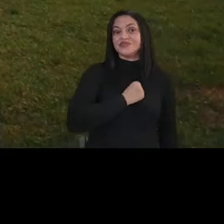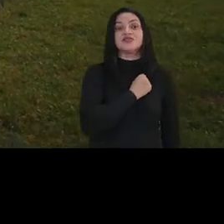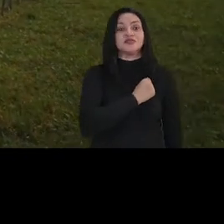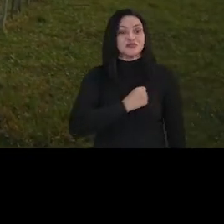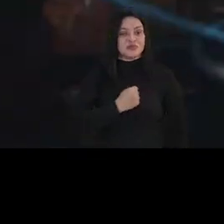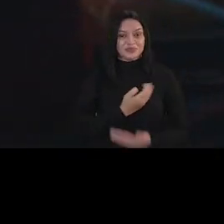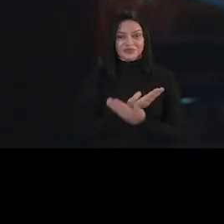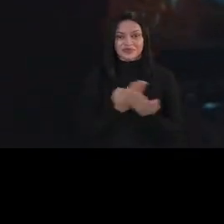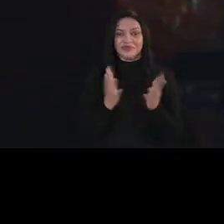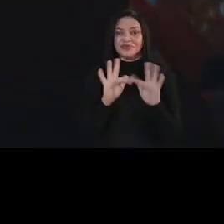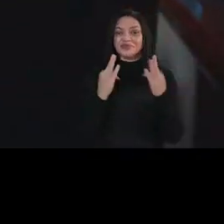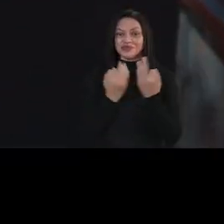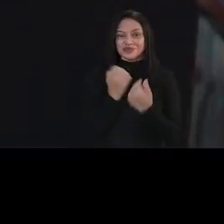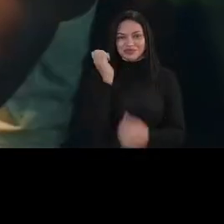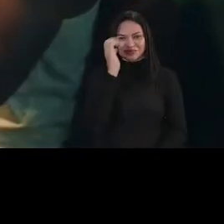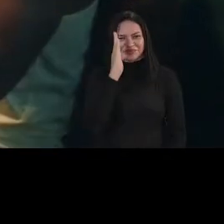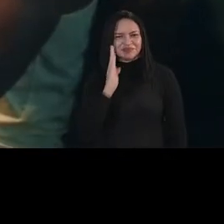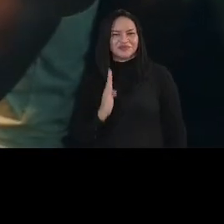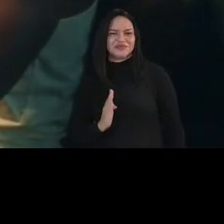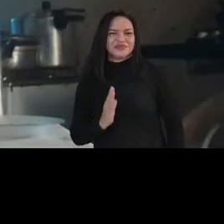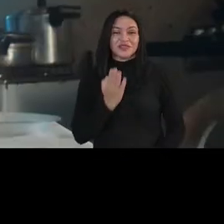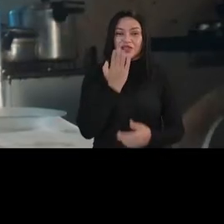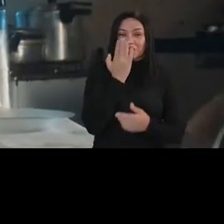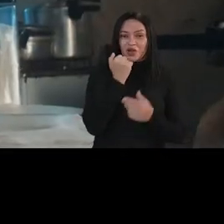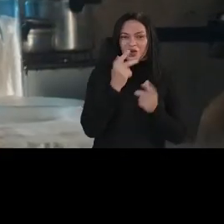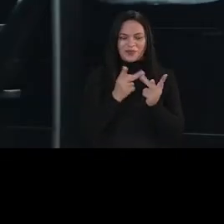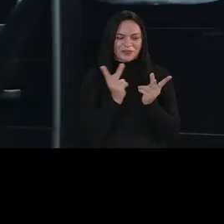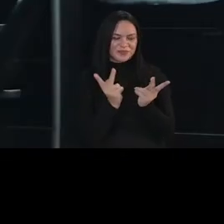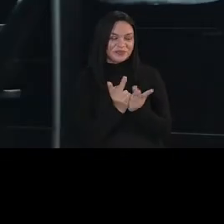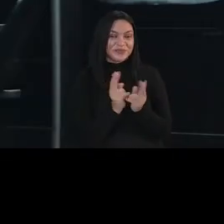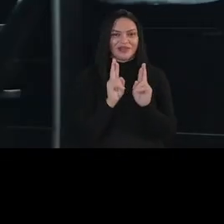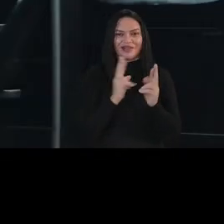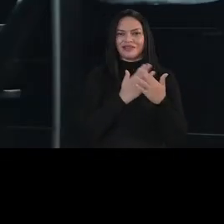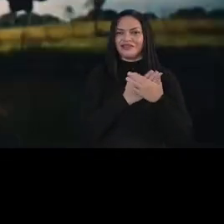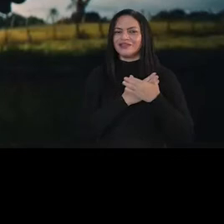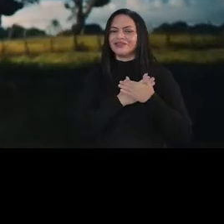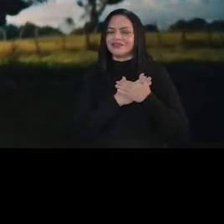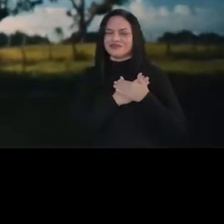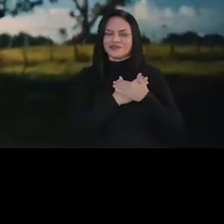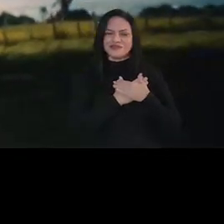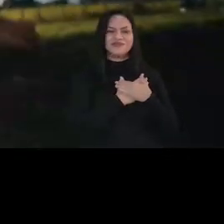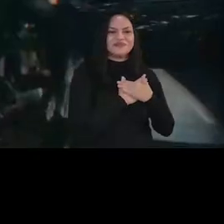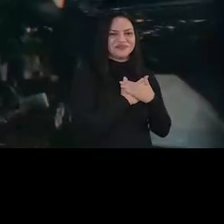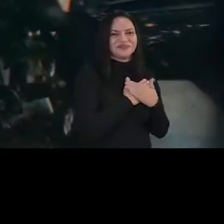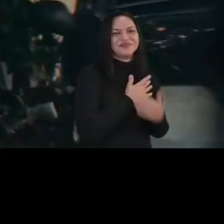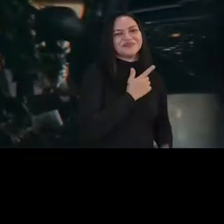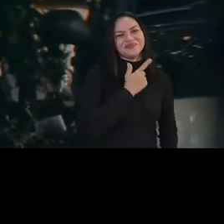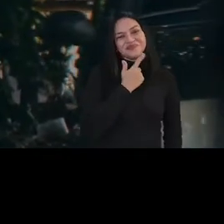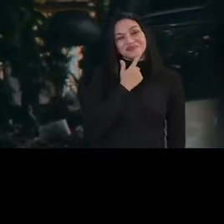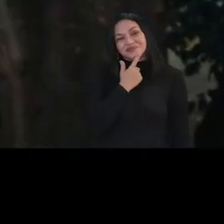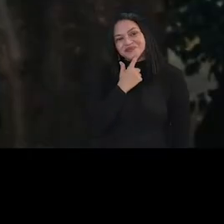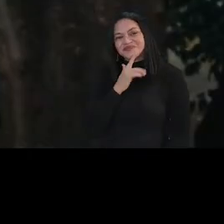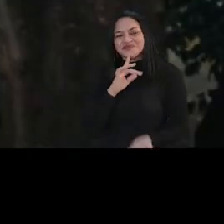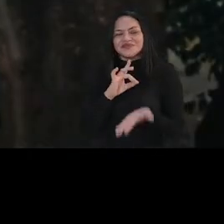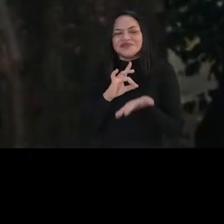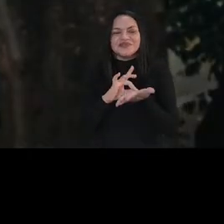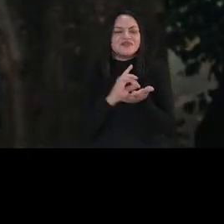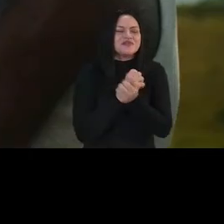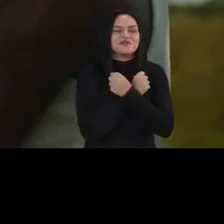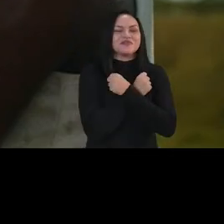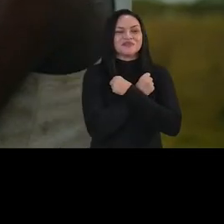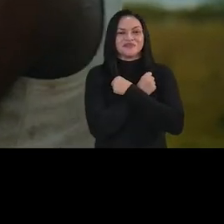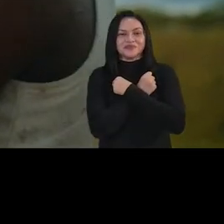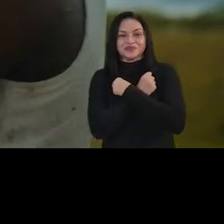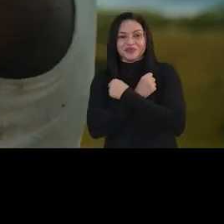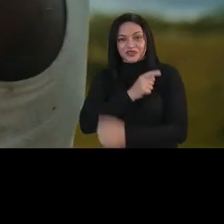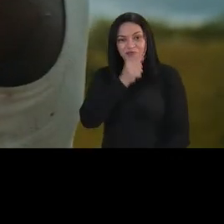Com saudade de ver as famílias brasileiras com comida no prato e esperança. Querendo um sorriso